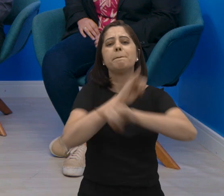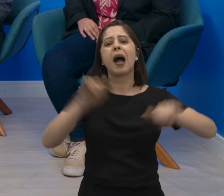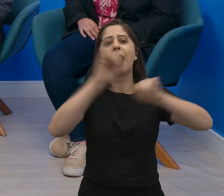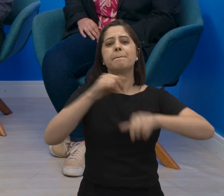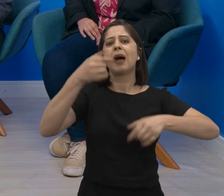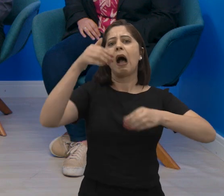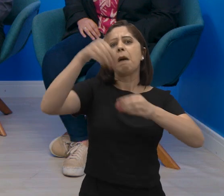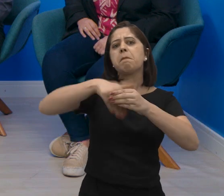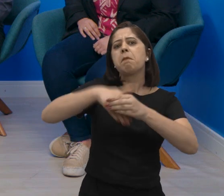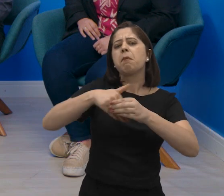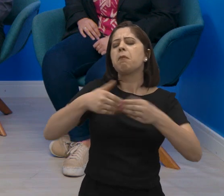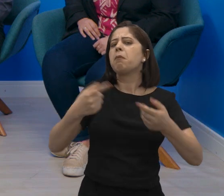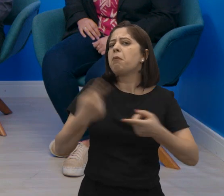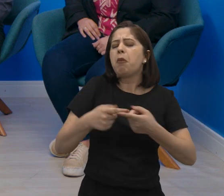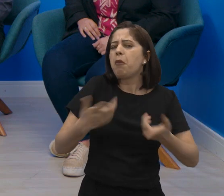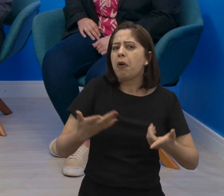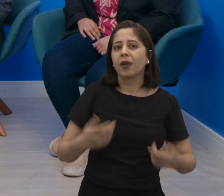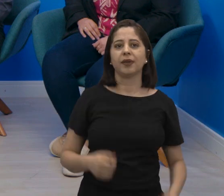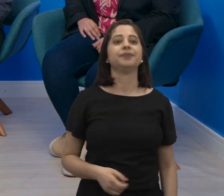TV a propaganda eleitoral.